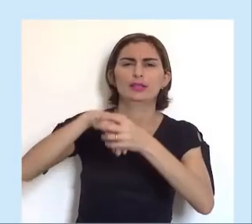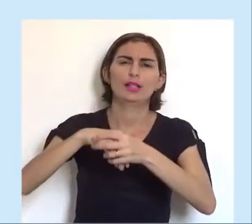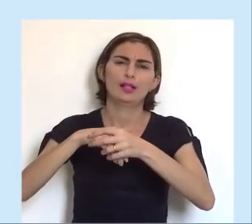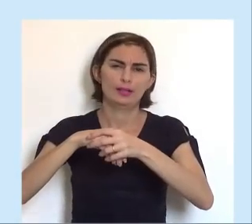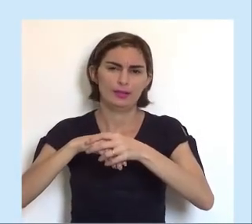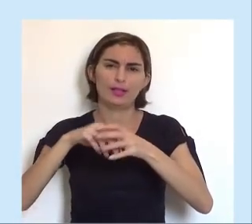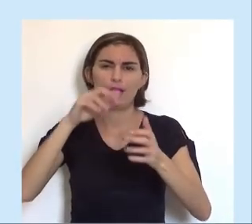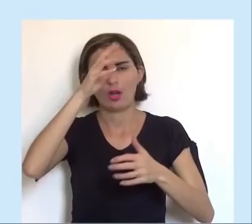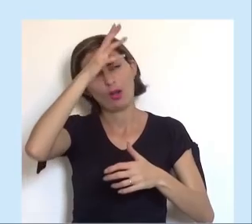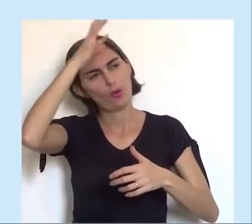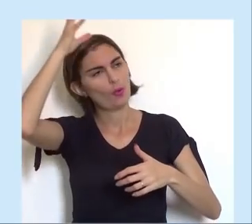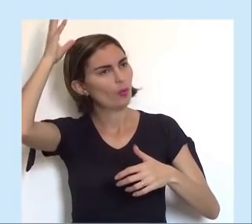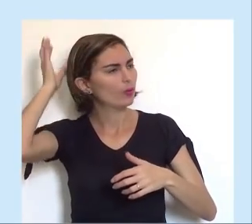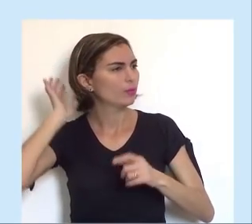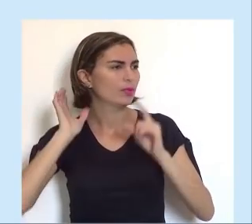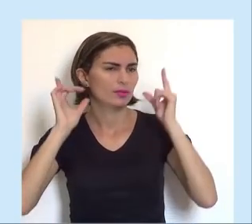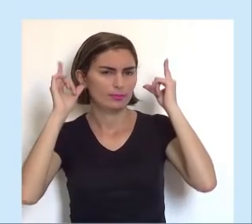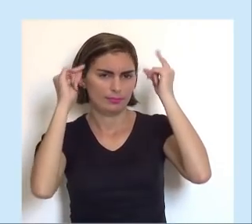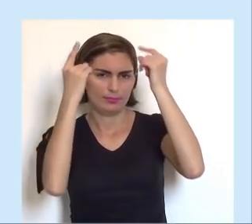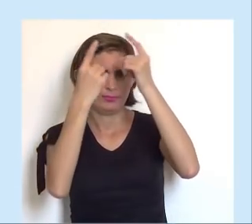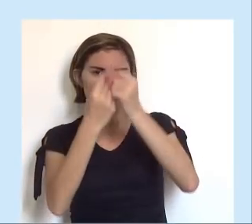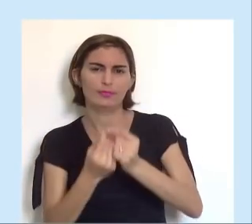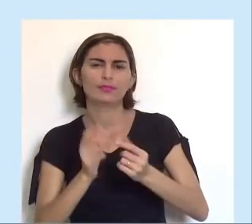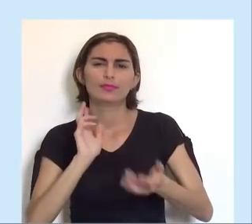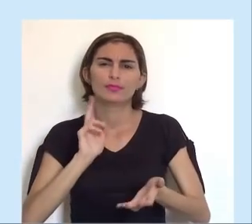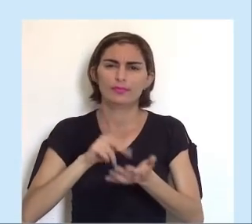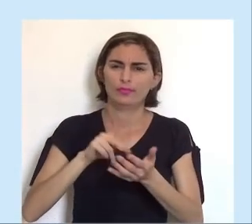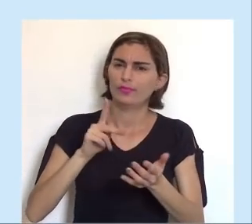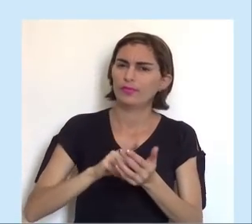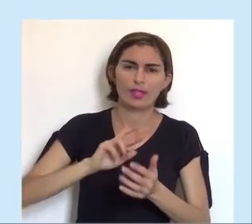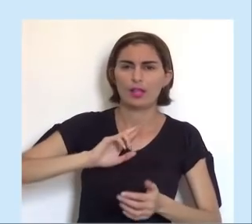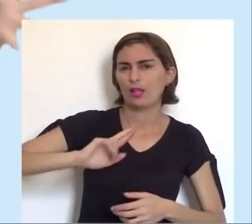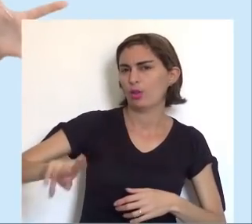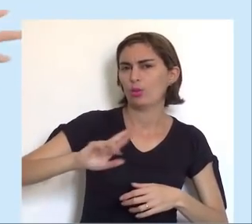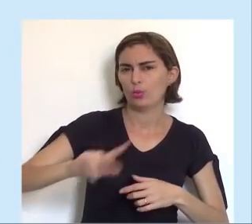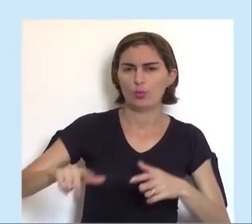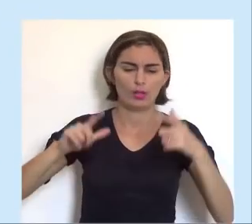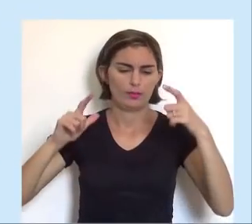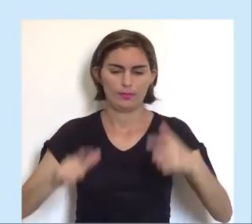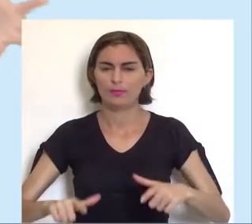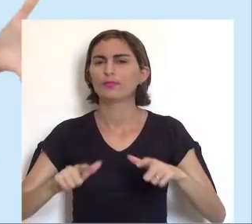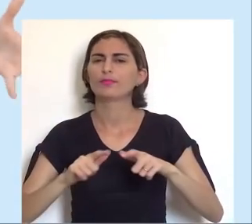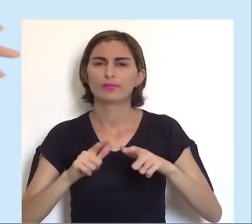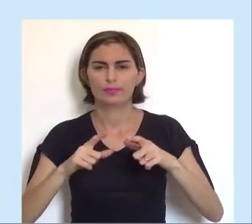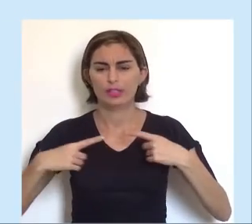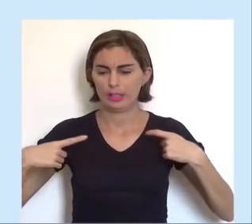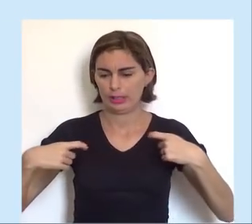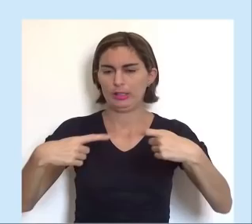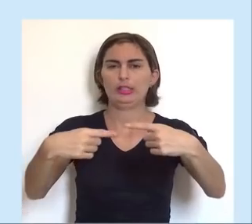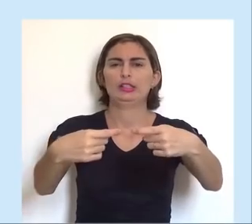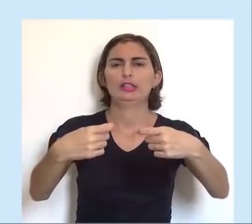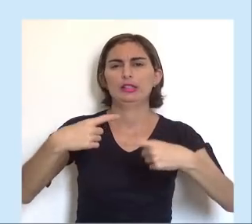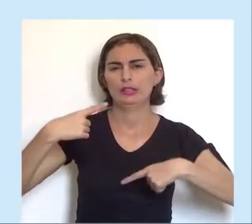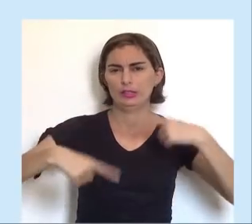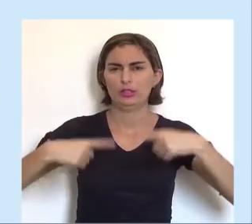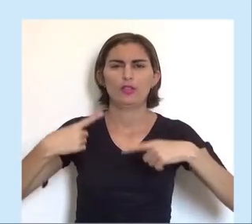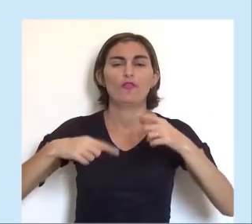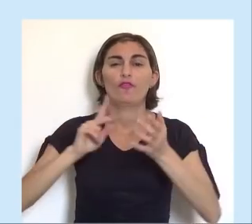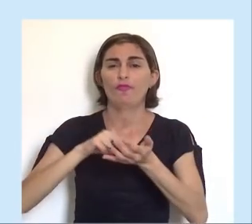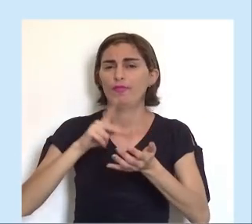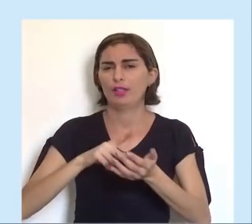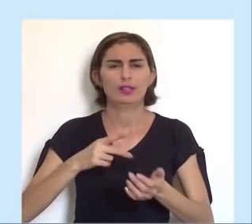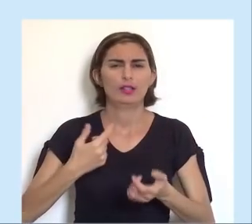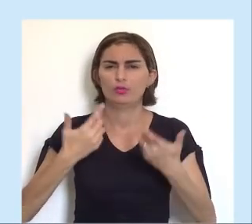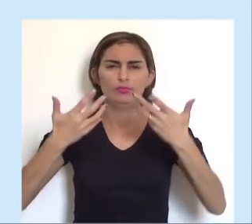da Roma, Grécia Antiga. E, na verdade, não é o espaço, seja um campo de batalha, mas, na verdade, não